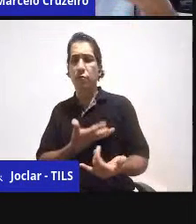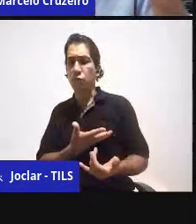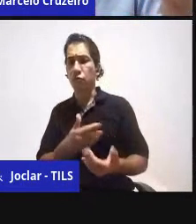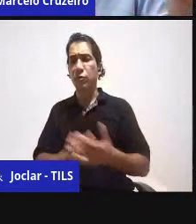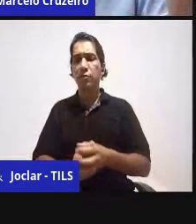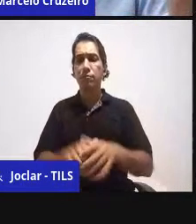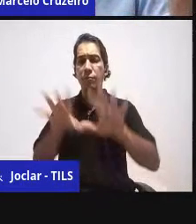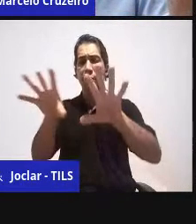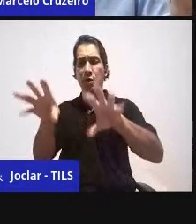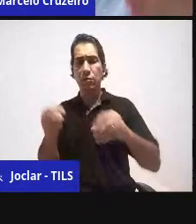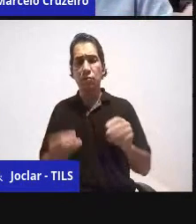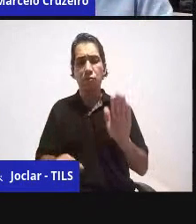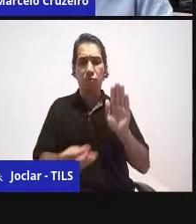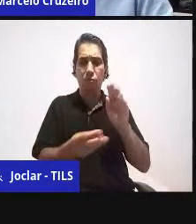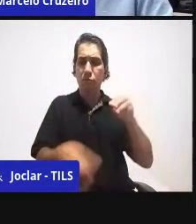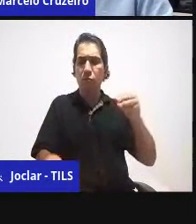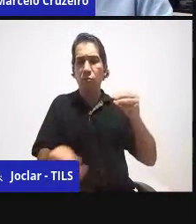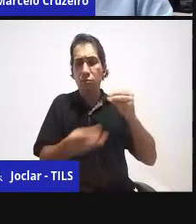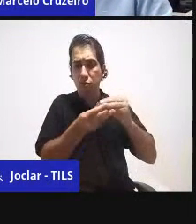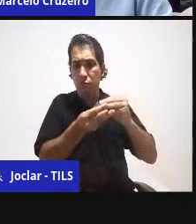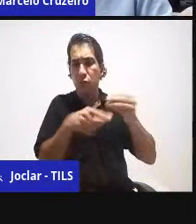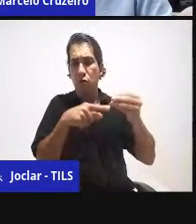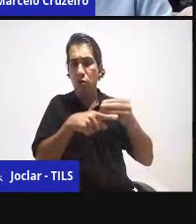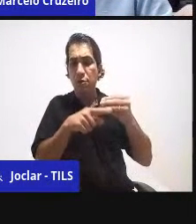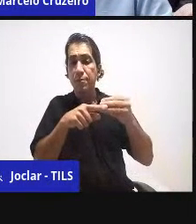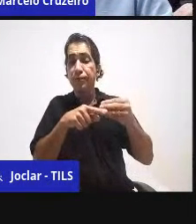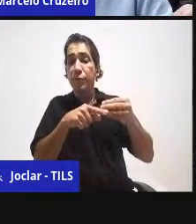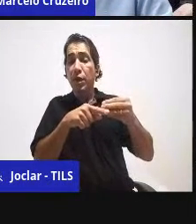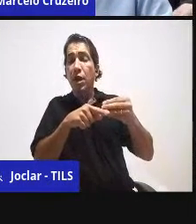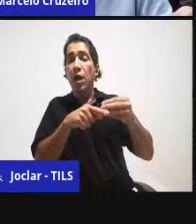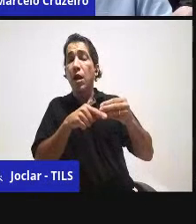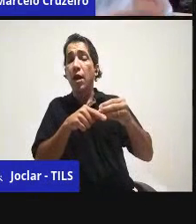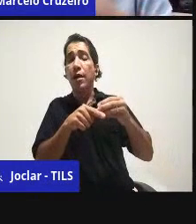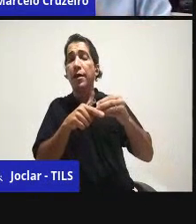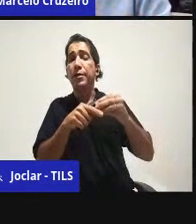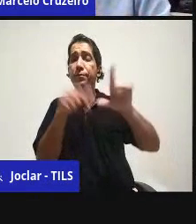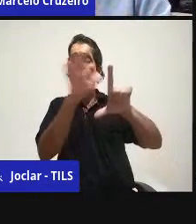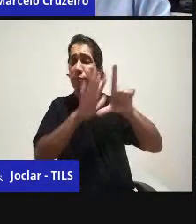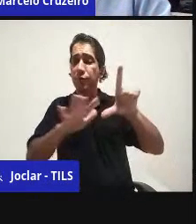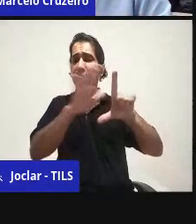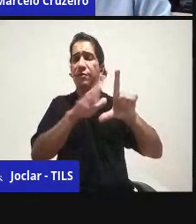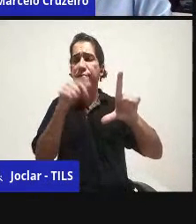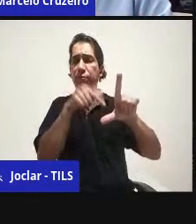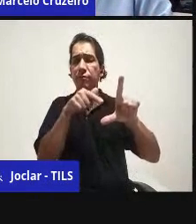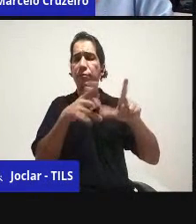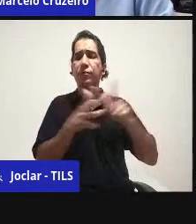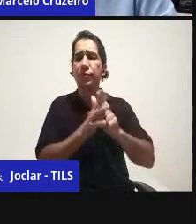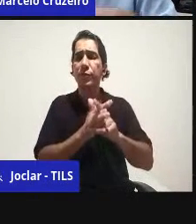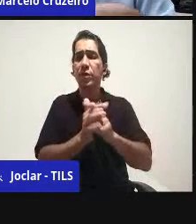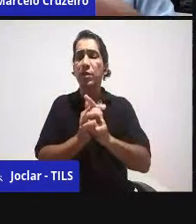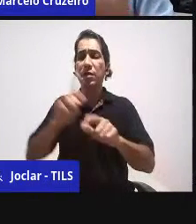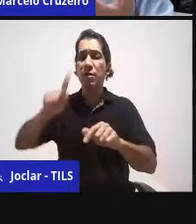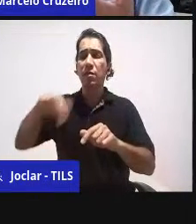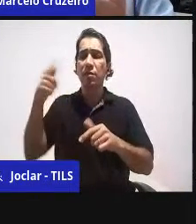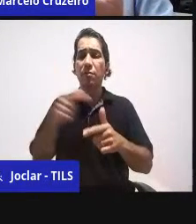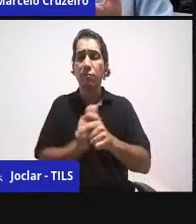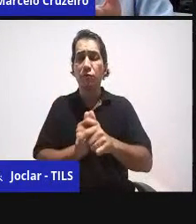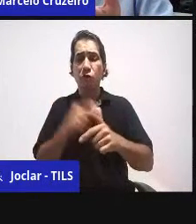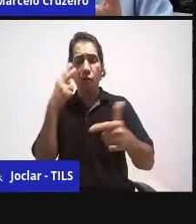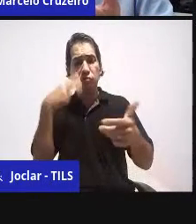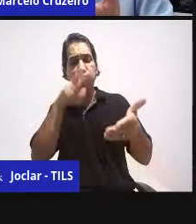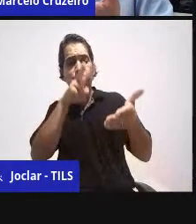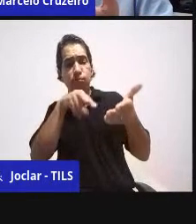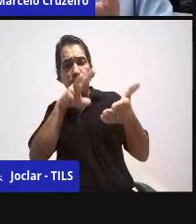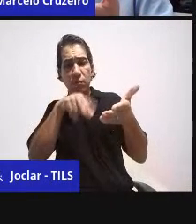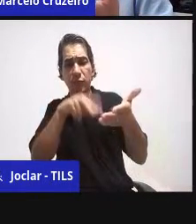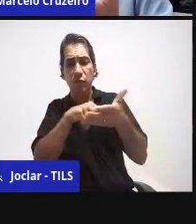e aí você consegue, com essa plataforma, você consegue automatizar o processo de decisão. Você consegue automatizar,